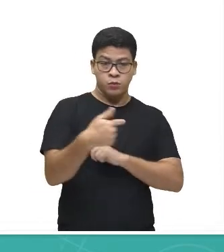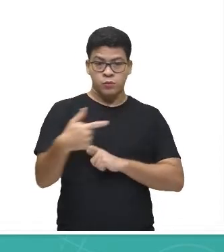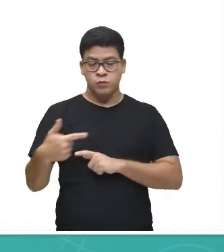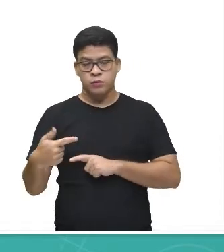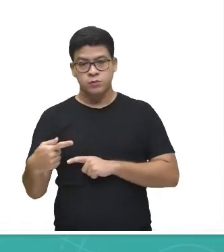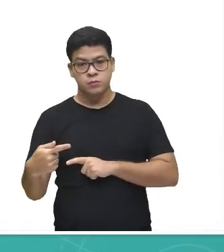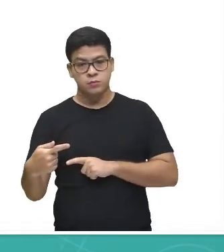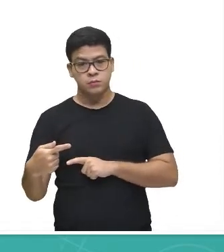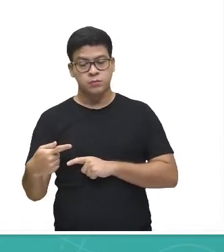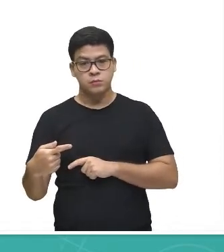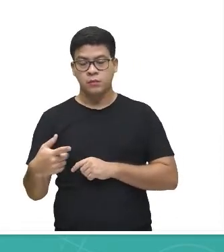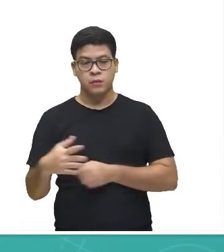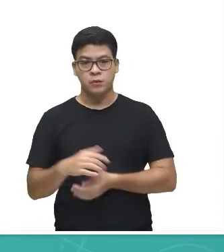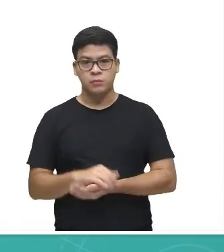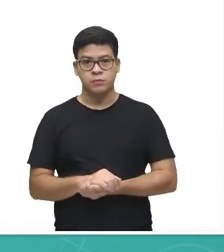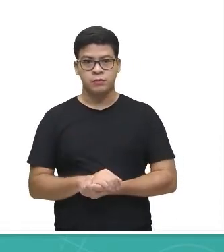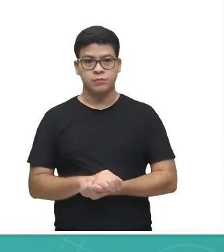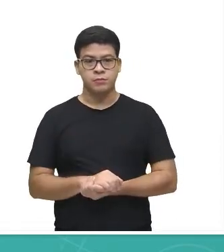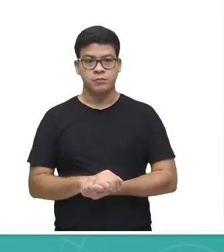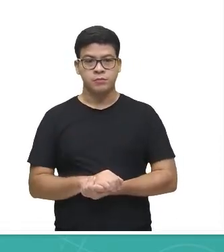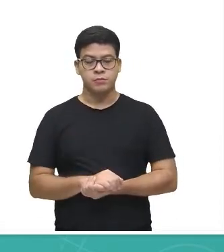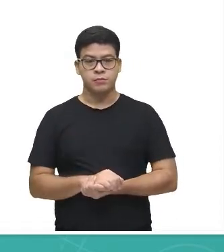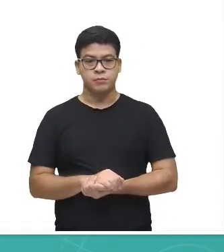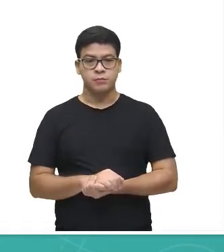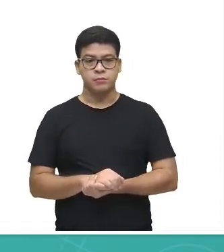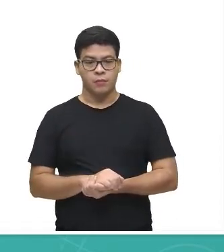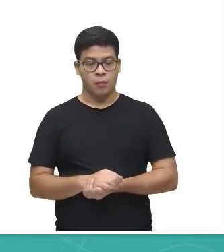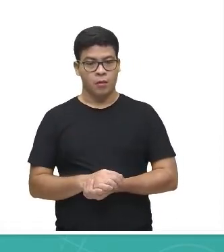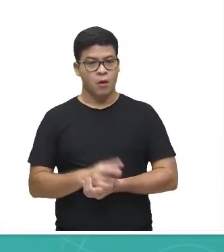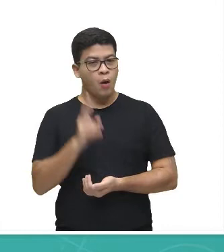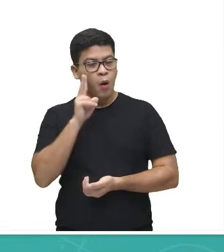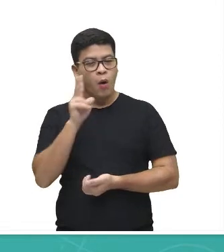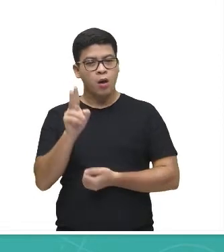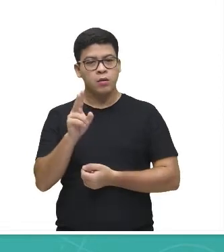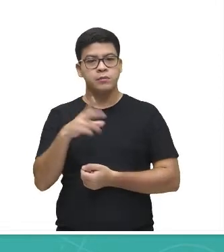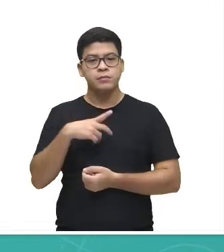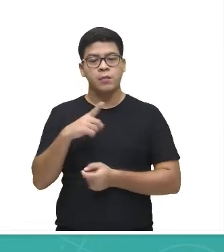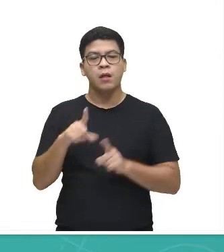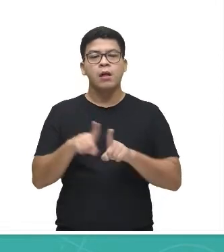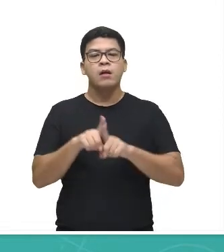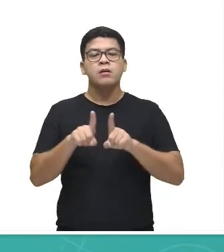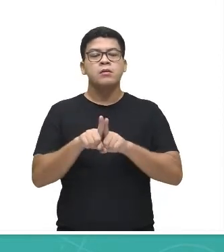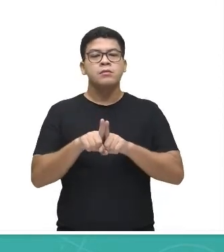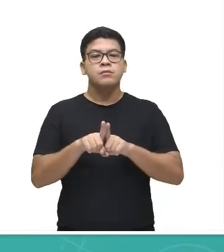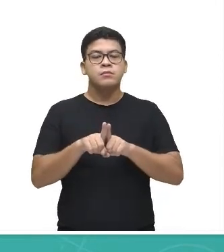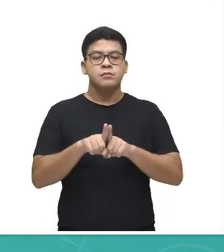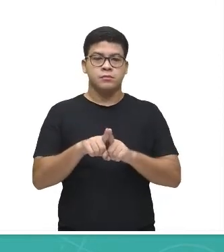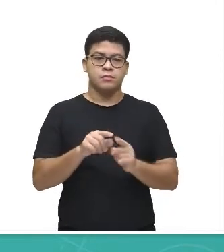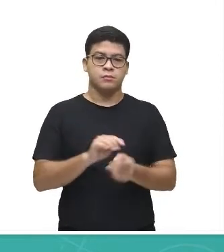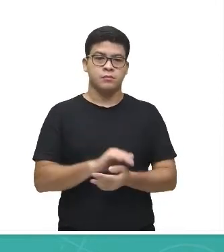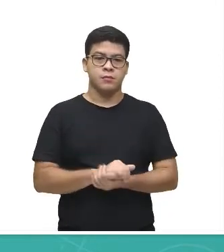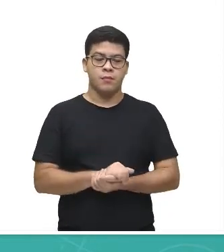ok? Então, vamos lá. Eu tenho 6 unidades e eu vou tirar dessas 6 unidades